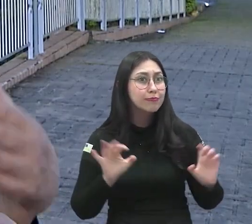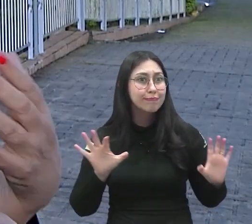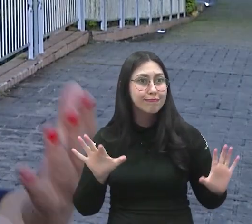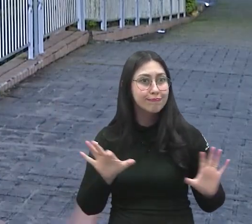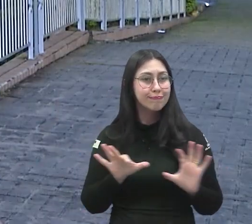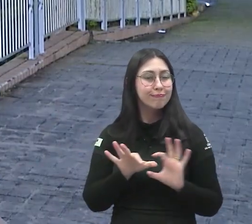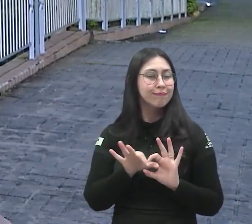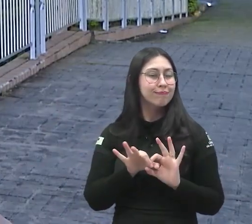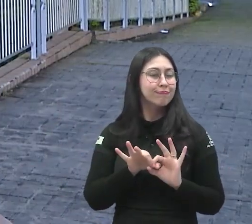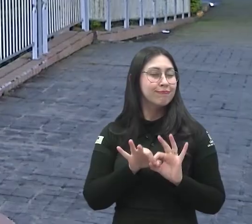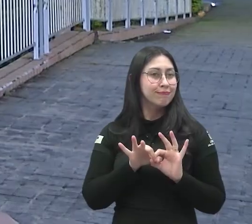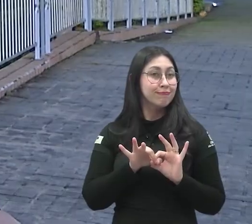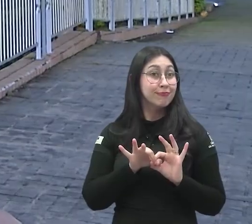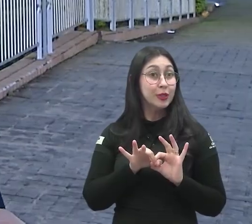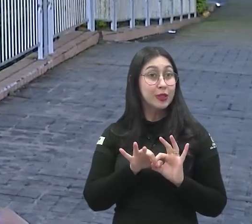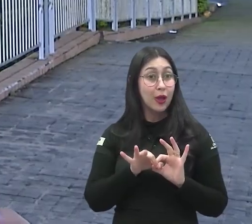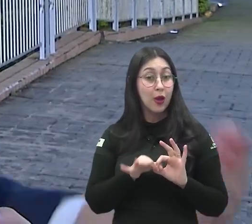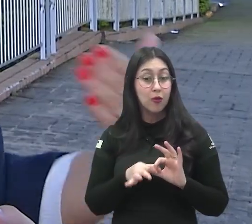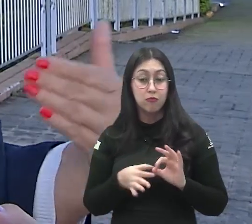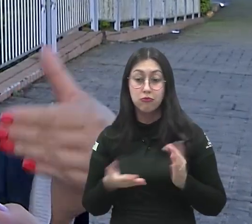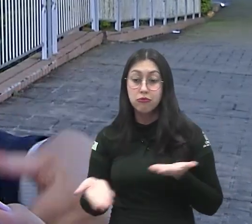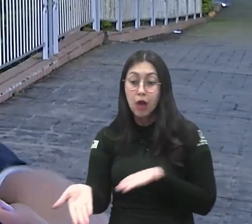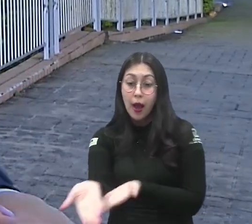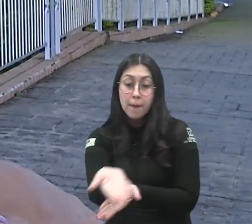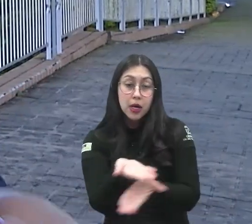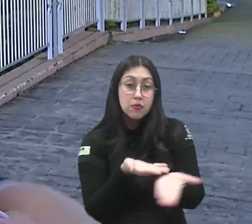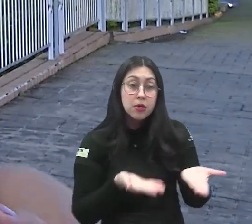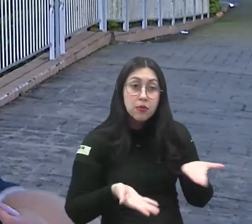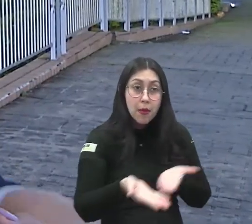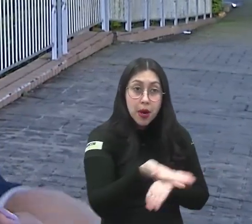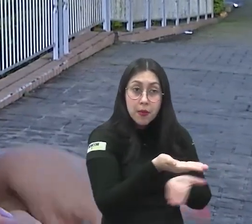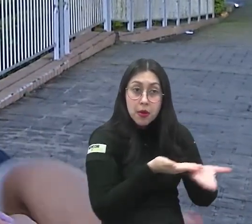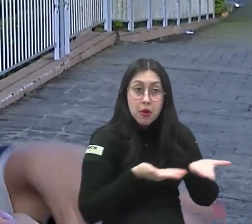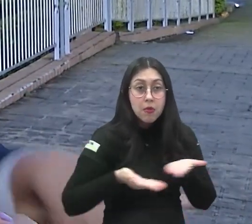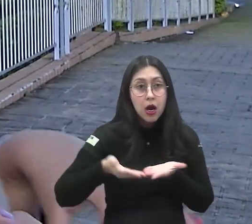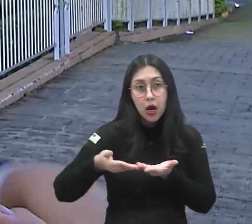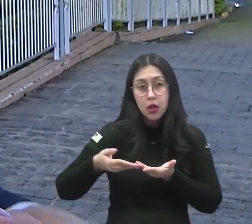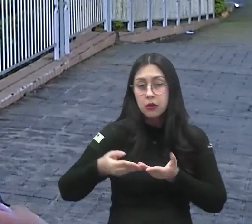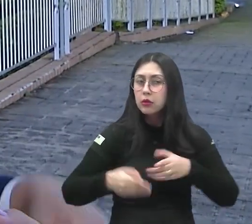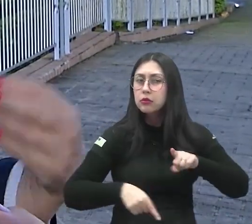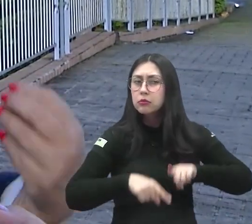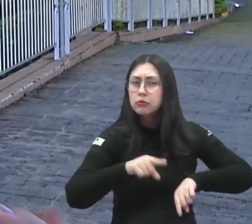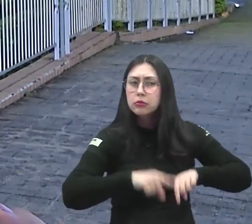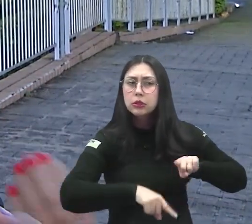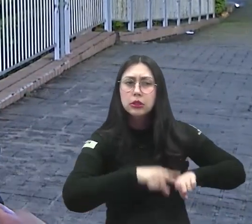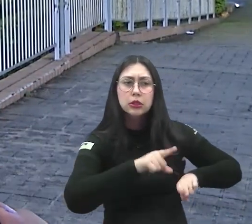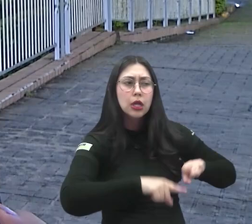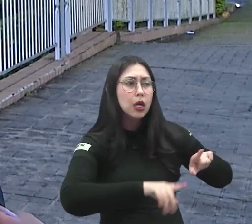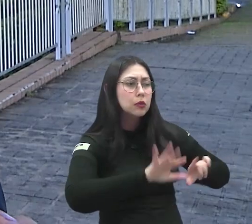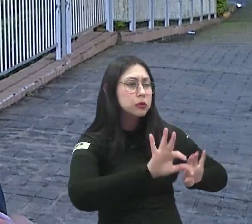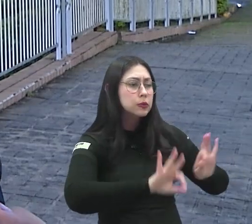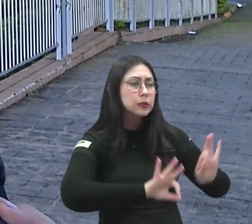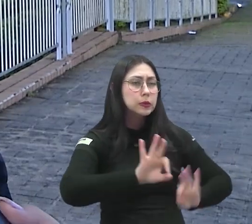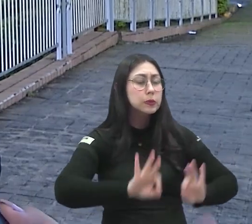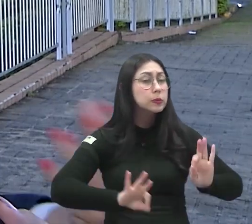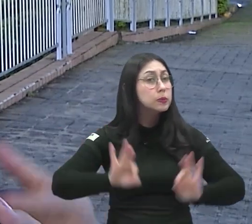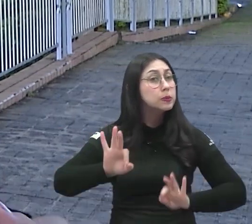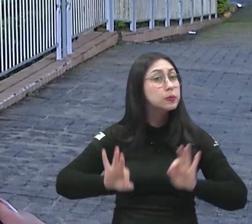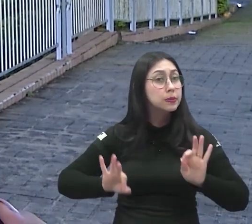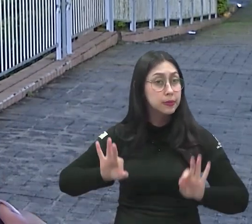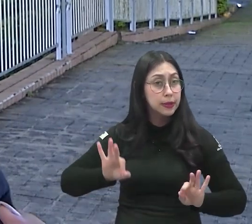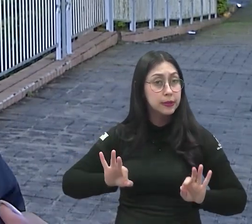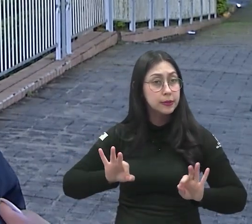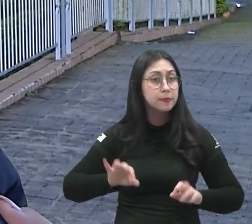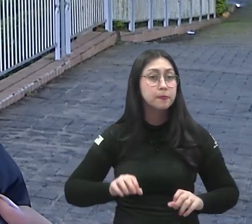uma conexão, né, entre os elementos do urbanismo, né, da urbanização e